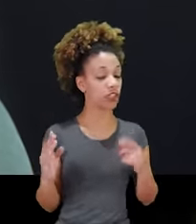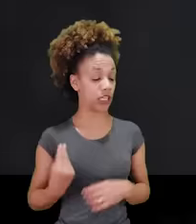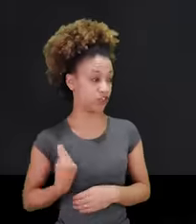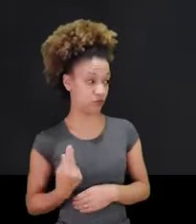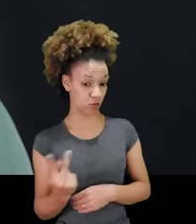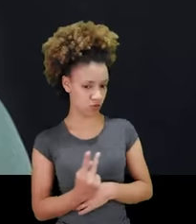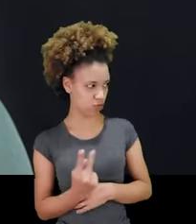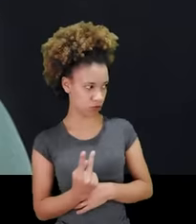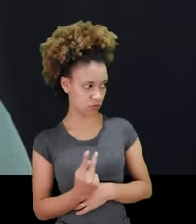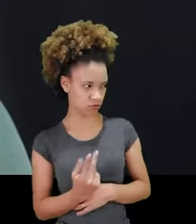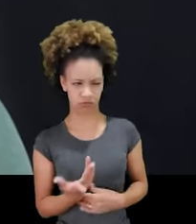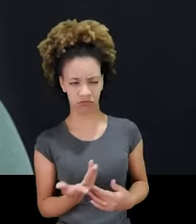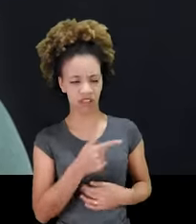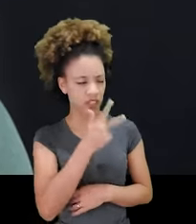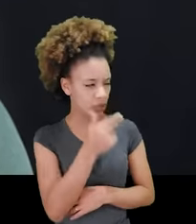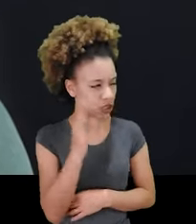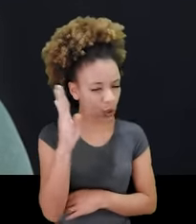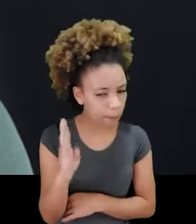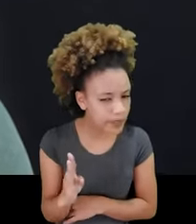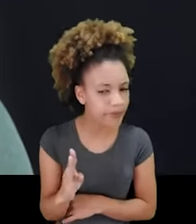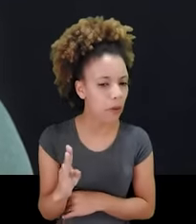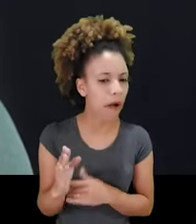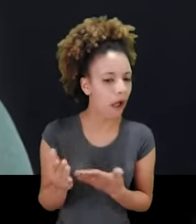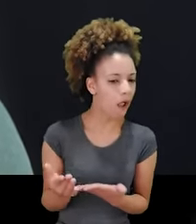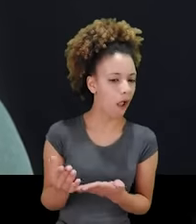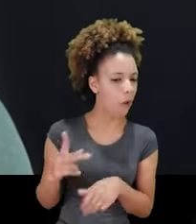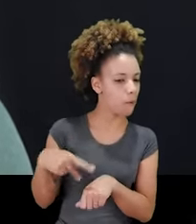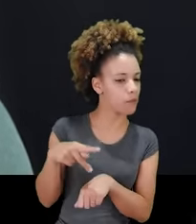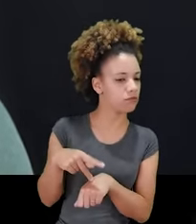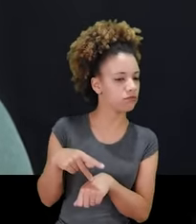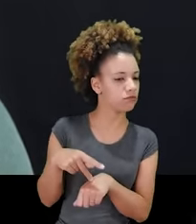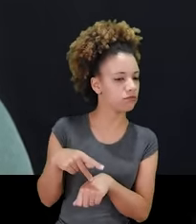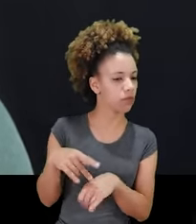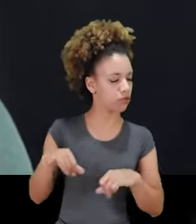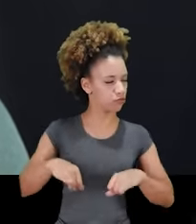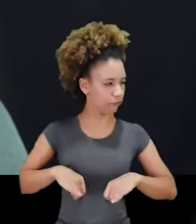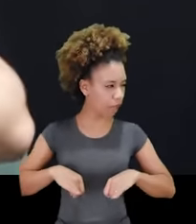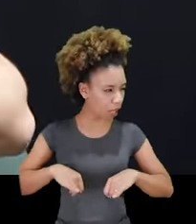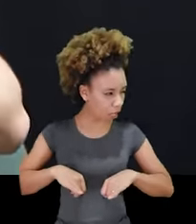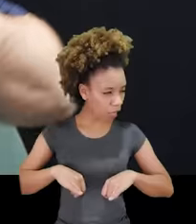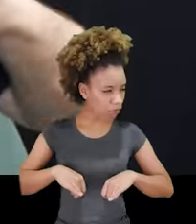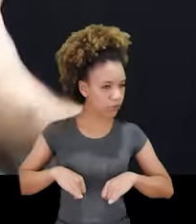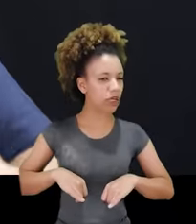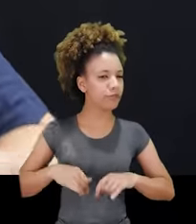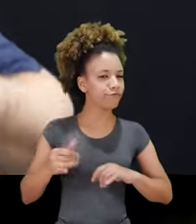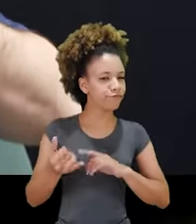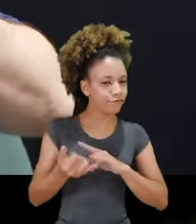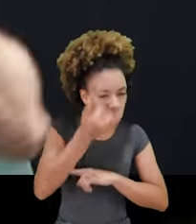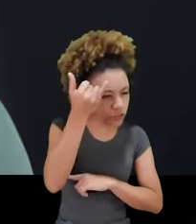os dois aqui. Sim. Você acha que o Brasil é o Brasil? Essa coisa... sofrência,